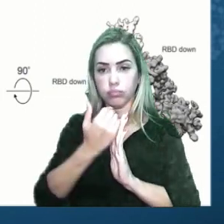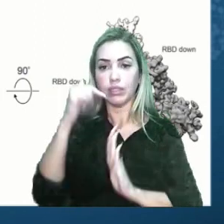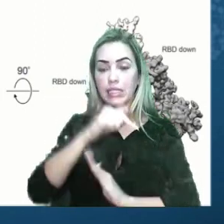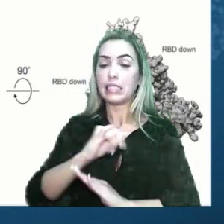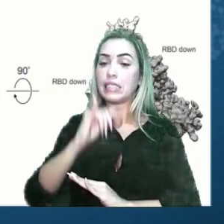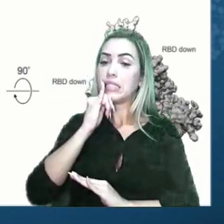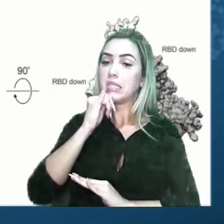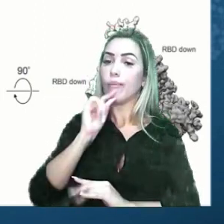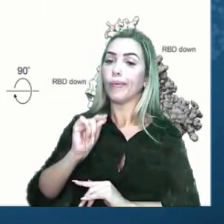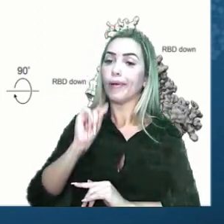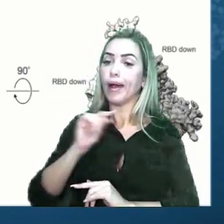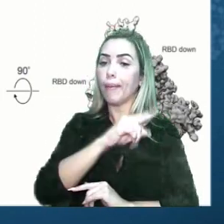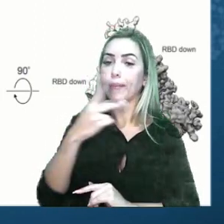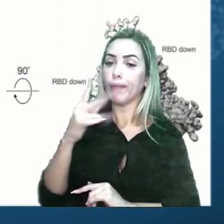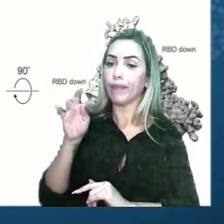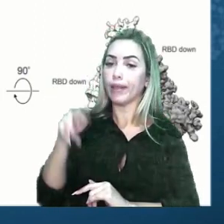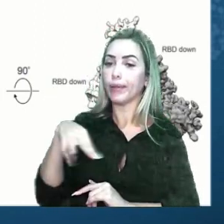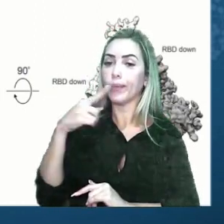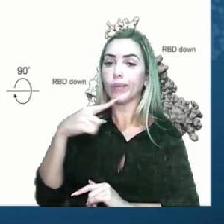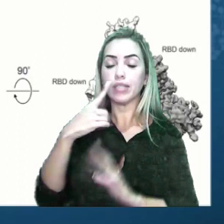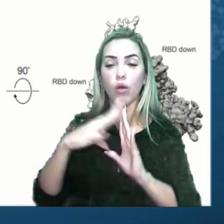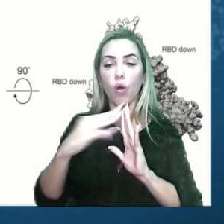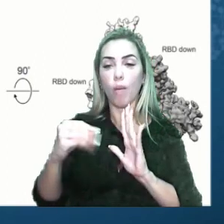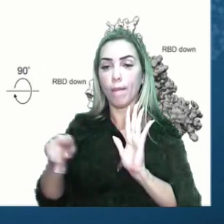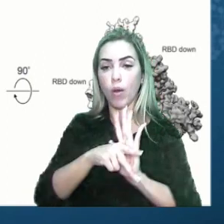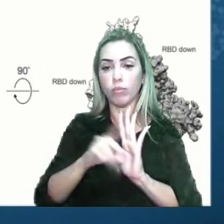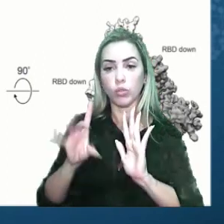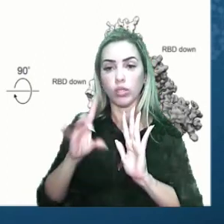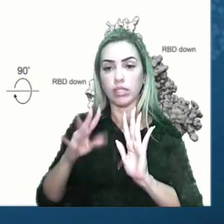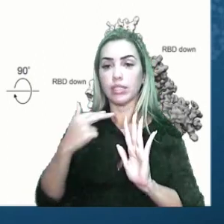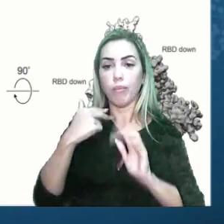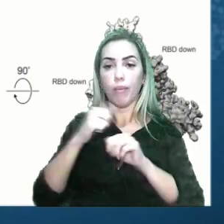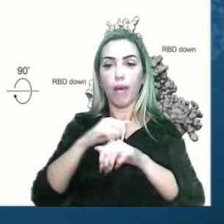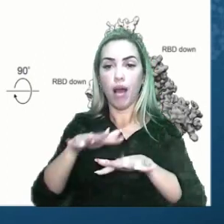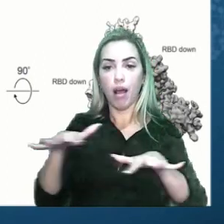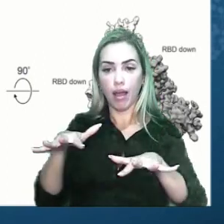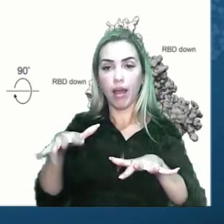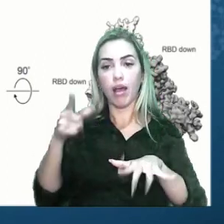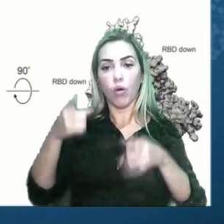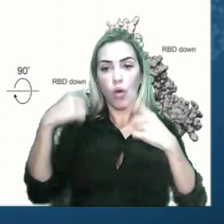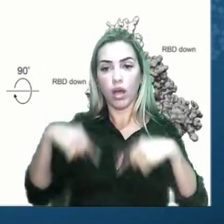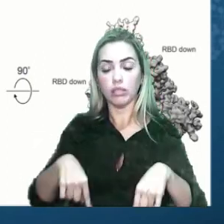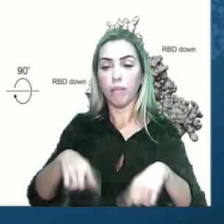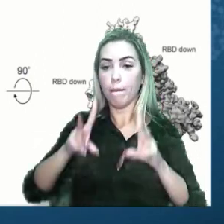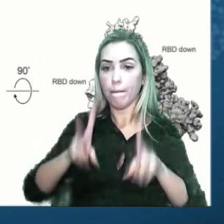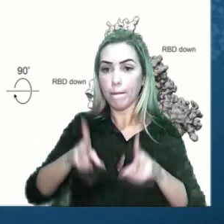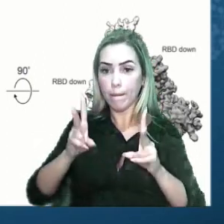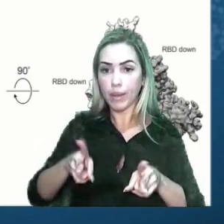caso a proteína não consegue fazer cópias de si própria e não pode se espalhar pelo organismo, e mesmo